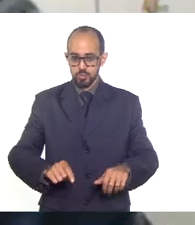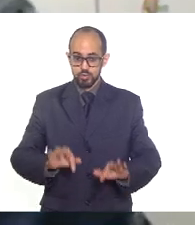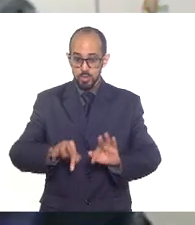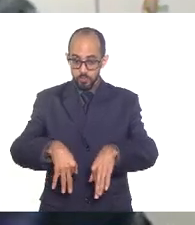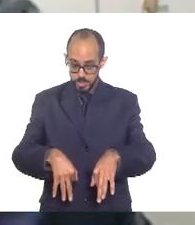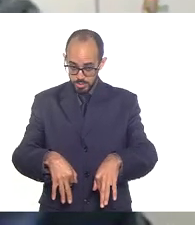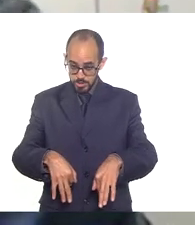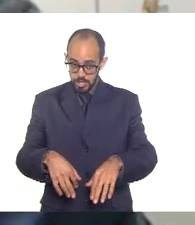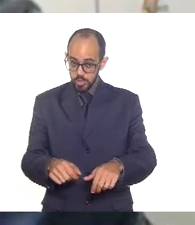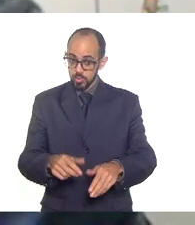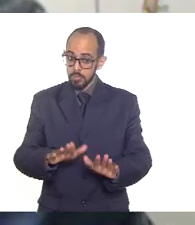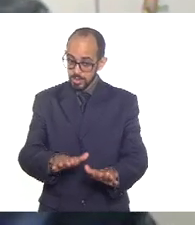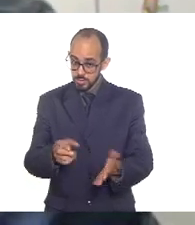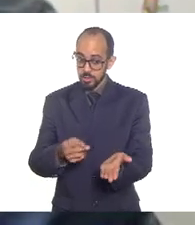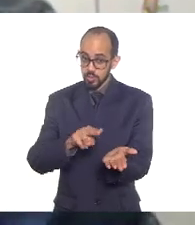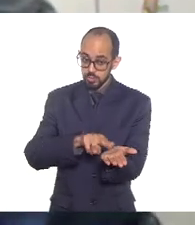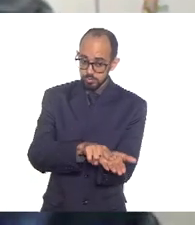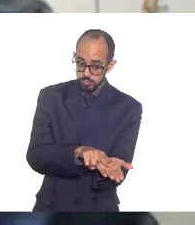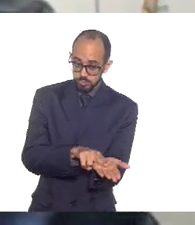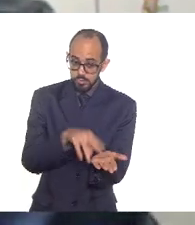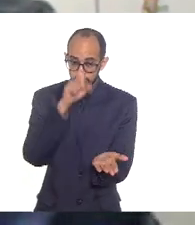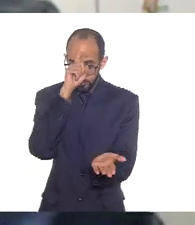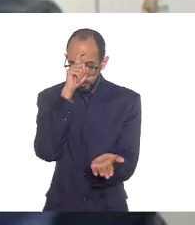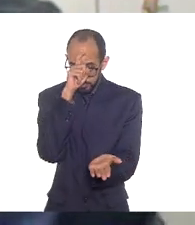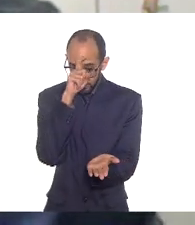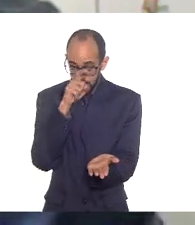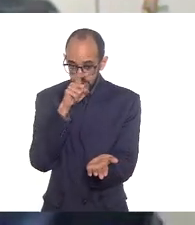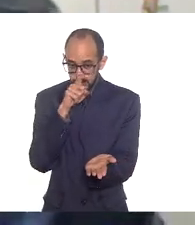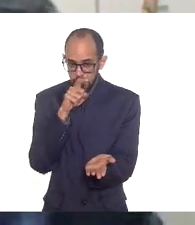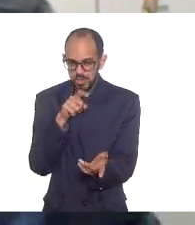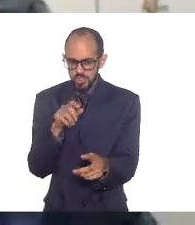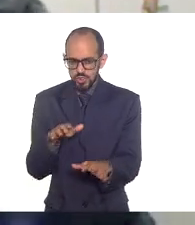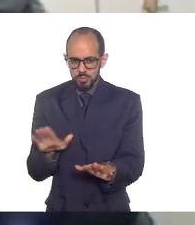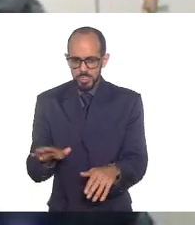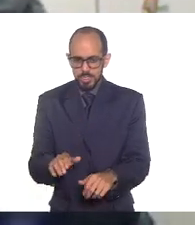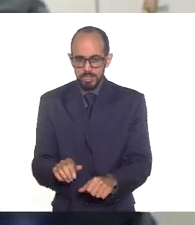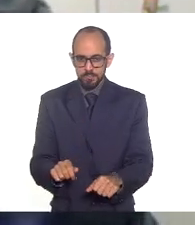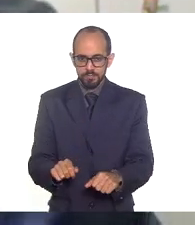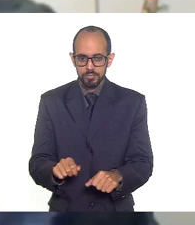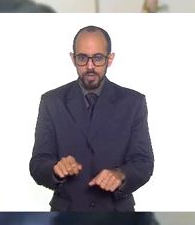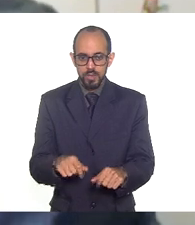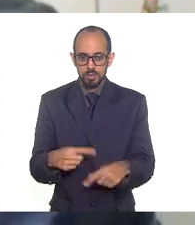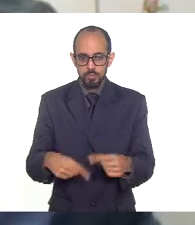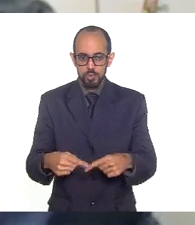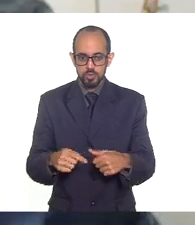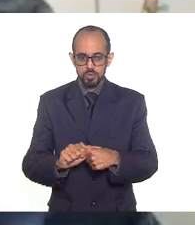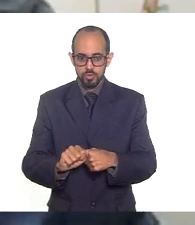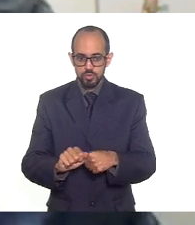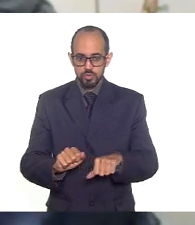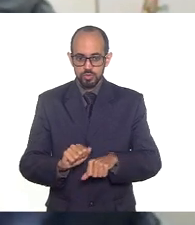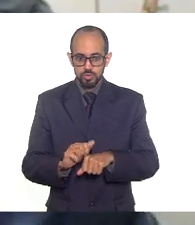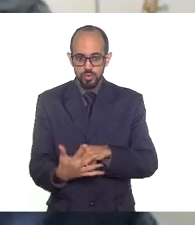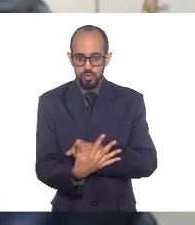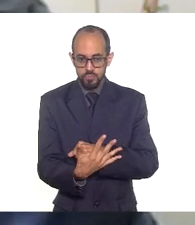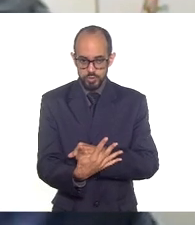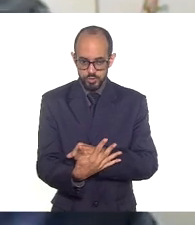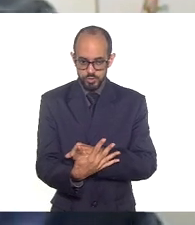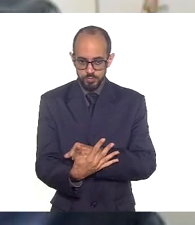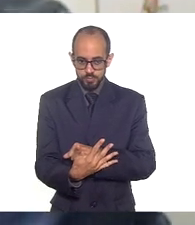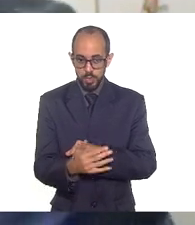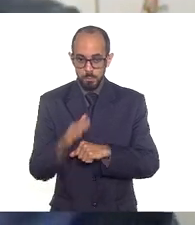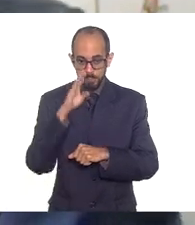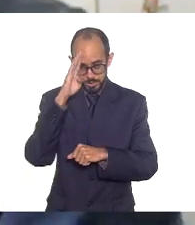o que não são hospitalizados tem complicações pós por vídeo é pa ver a mente e principalmente